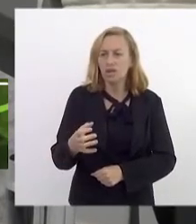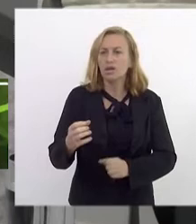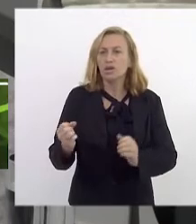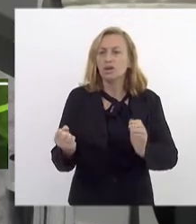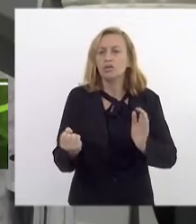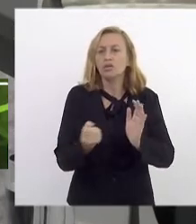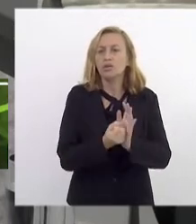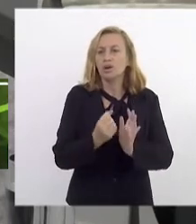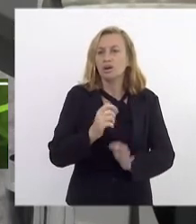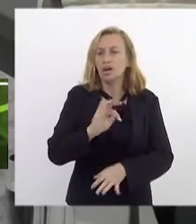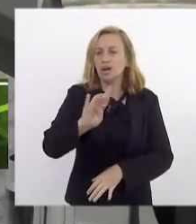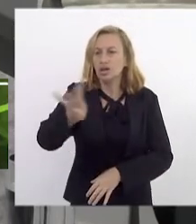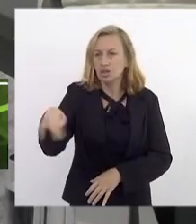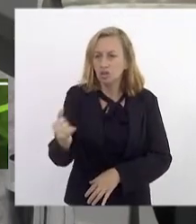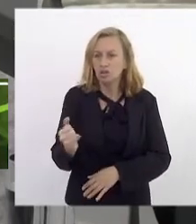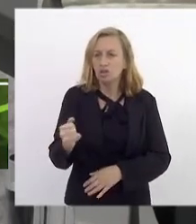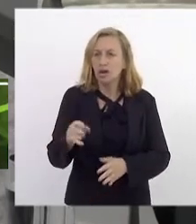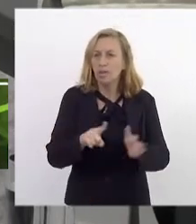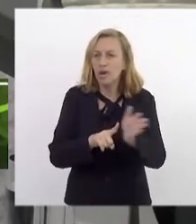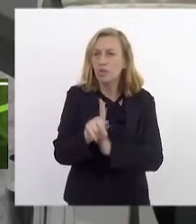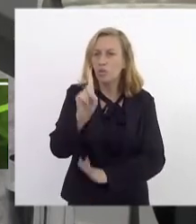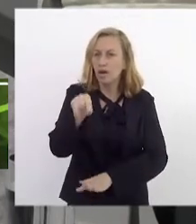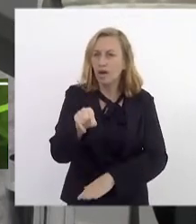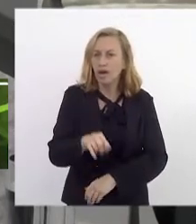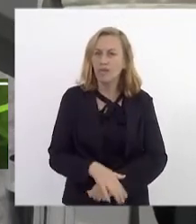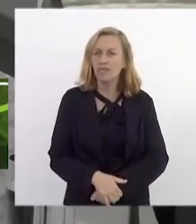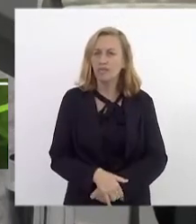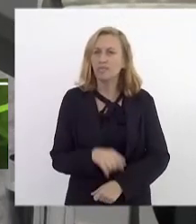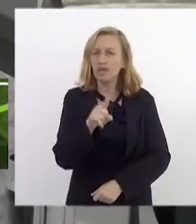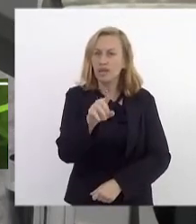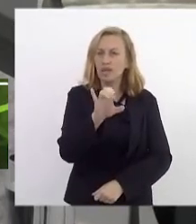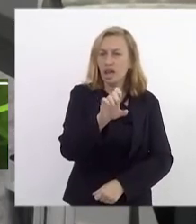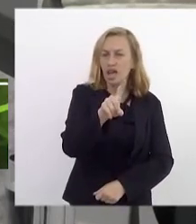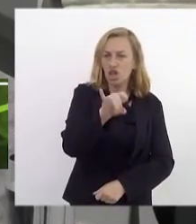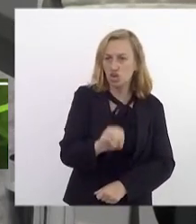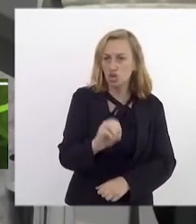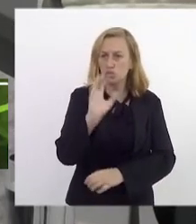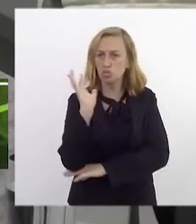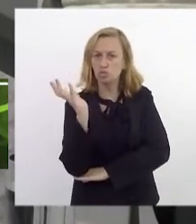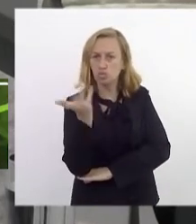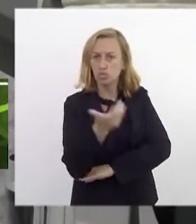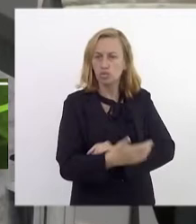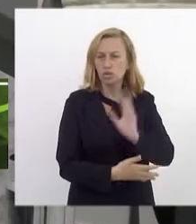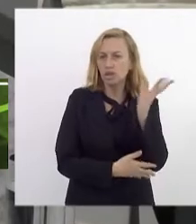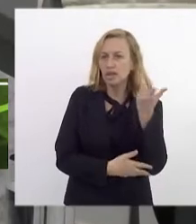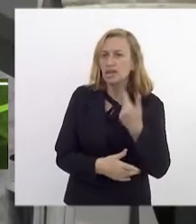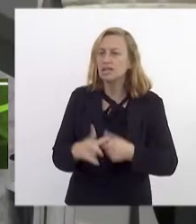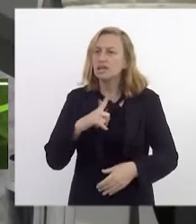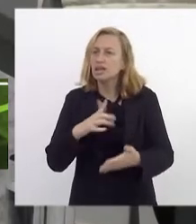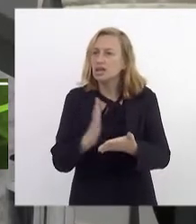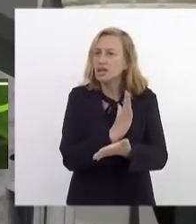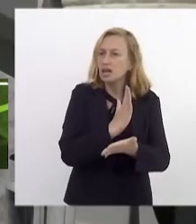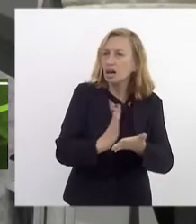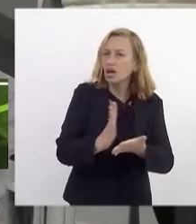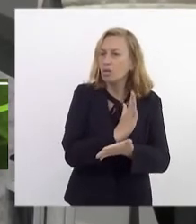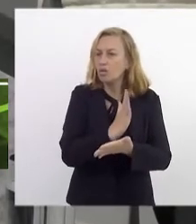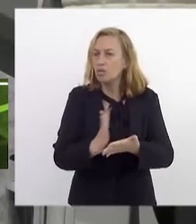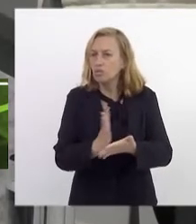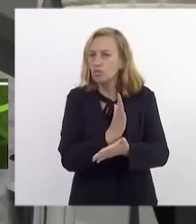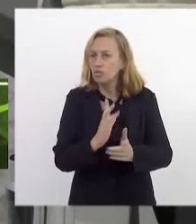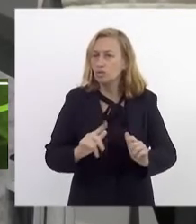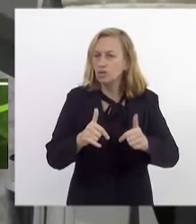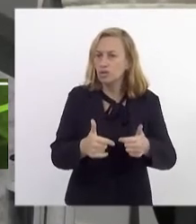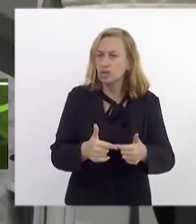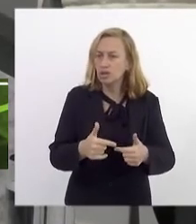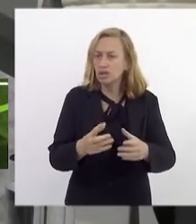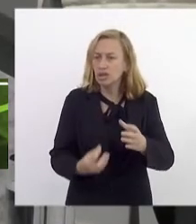A pergunta que fica é que esse eixo do meio ambiente tem algumas ações, por exemplo, implantação